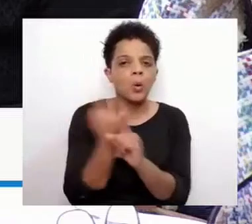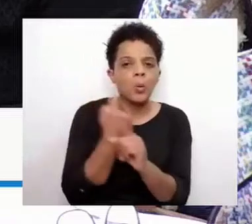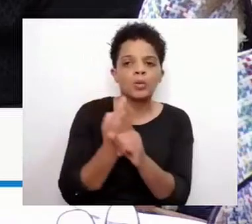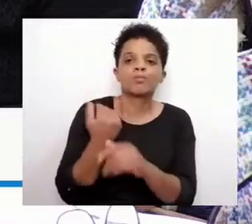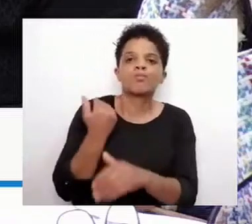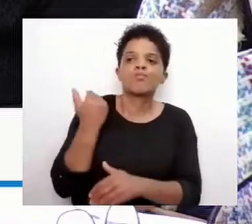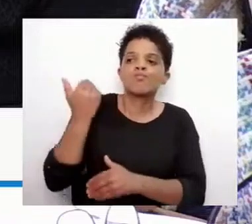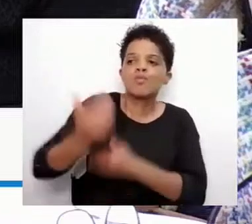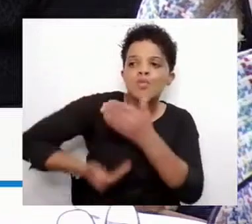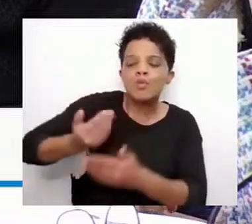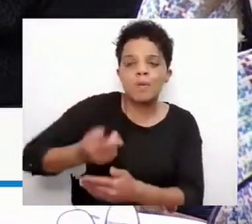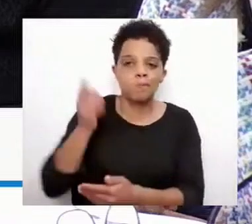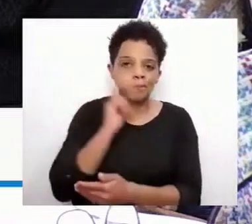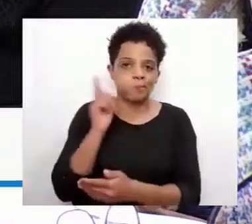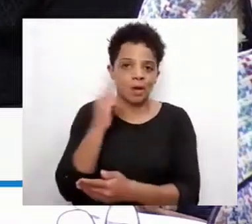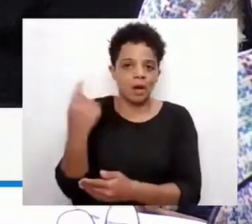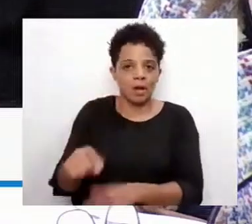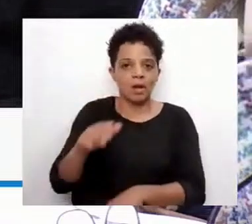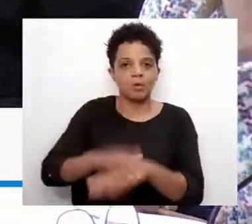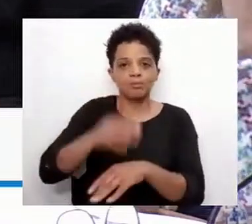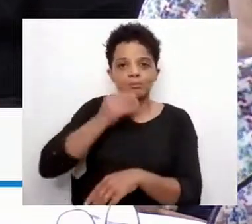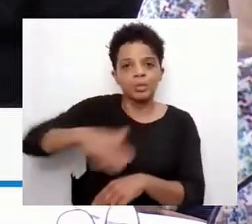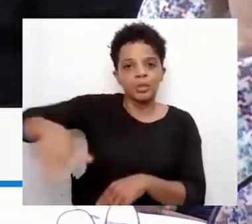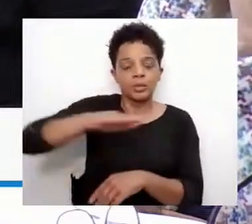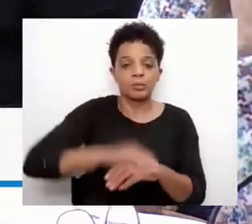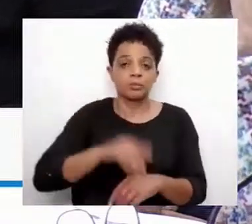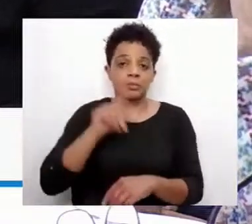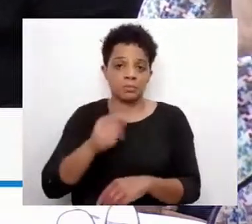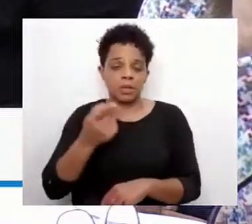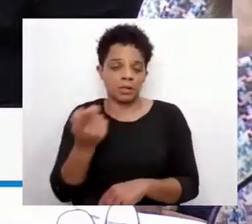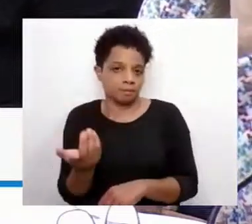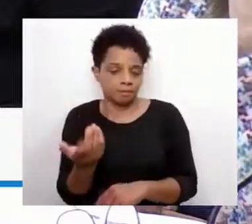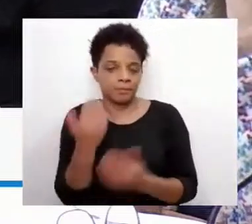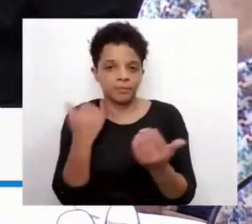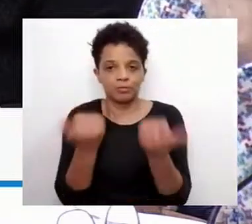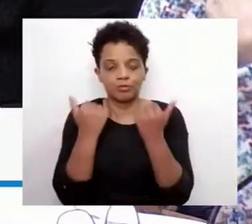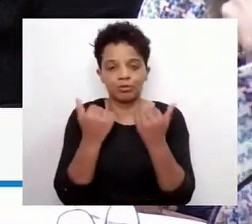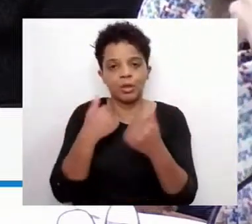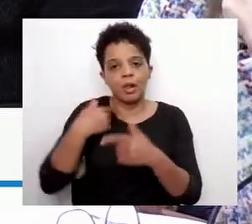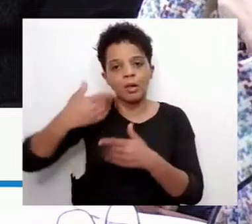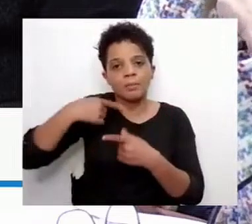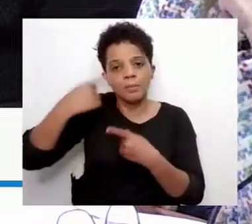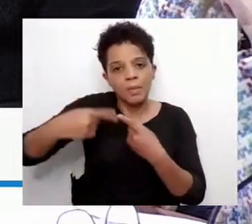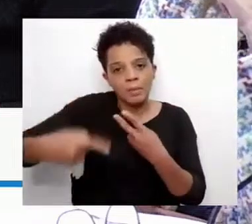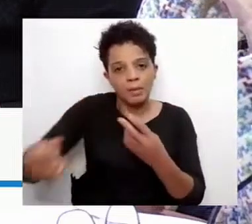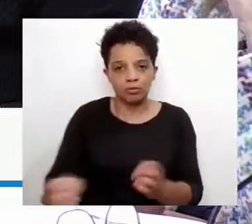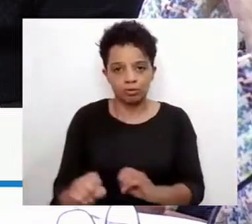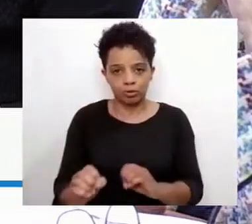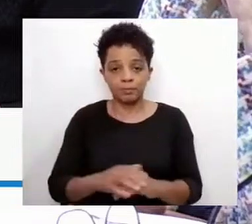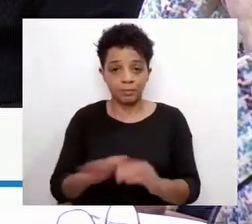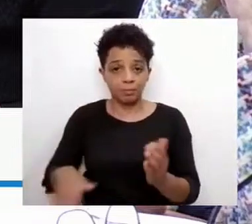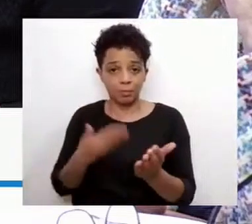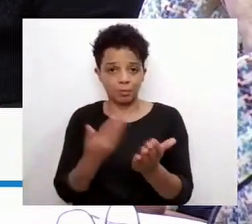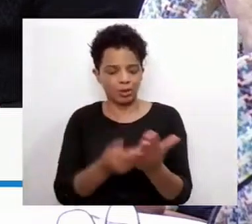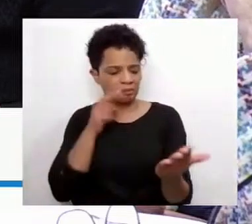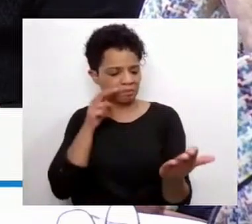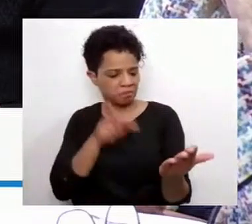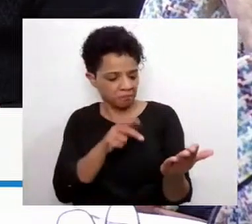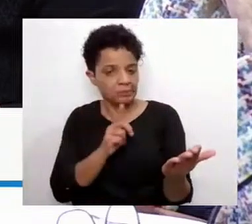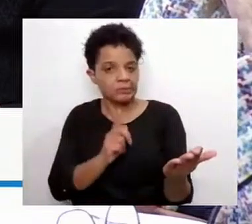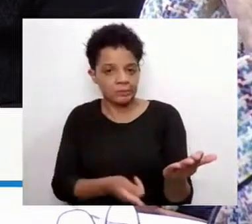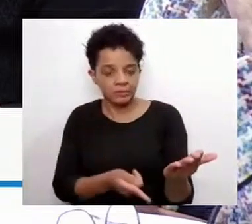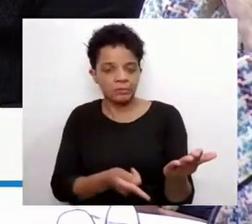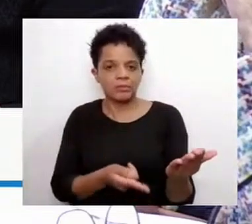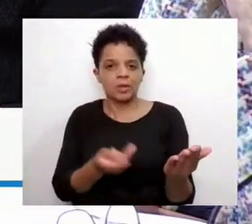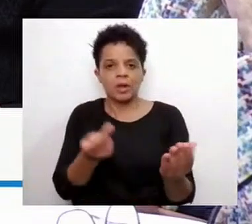são importantes para o município e para os quais não têm informação regular. Nesta proposta eu verifico a indicação de